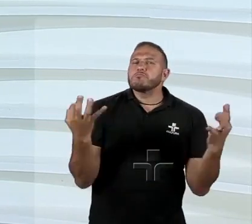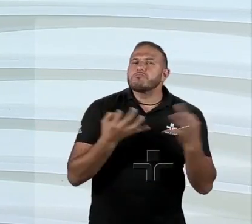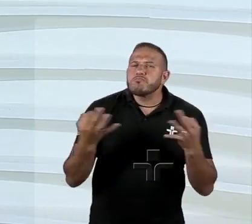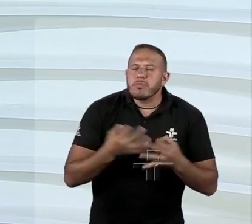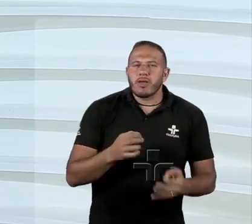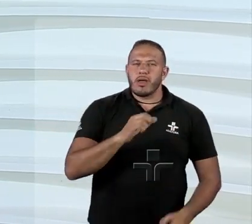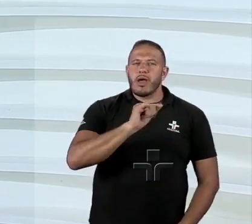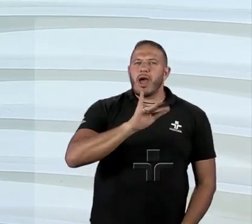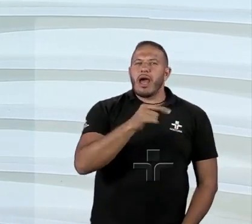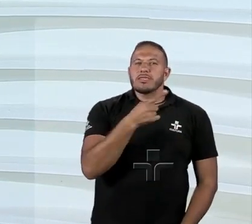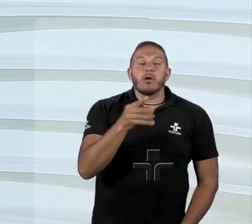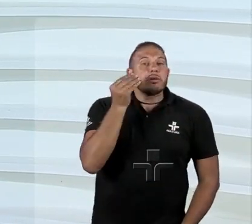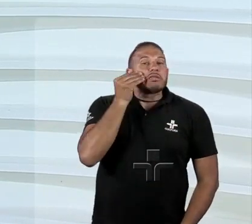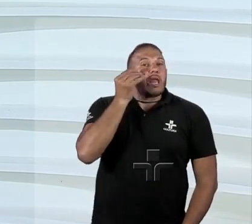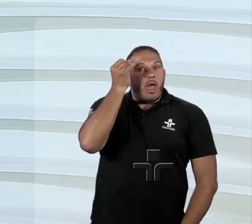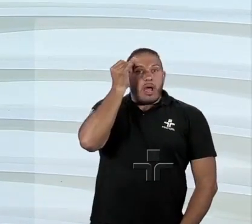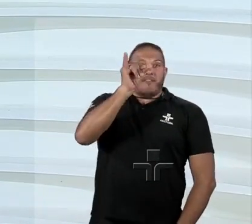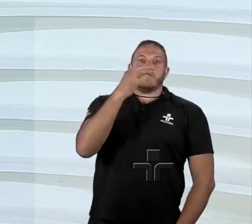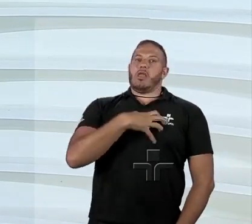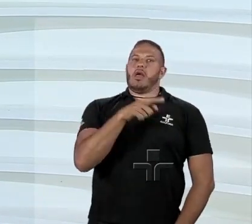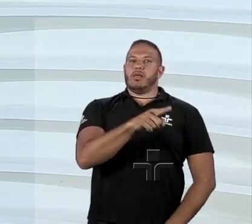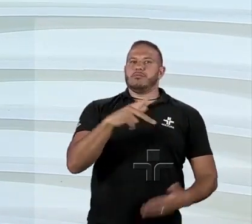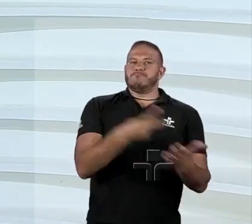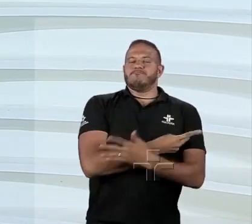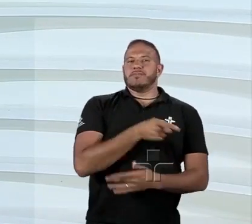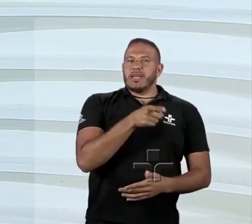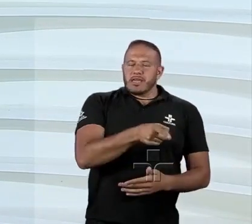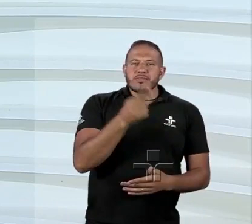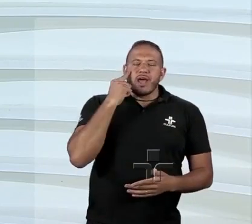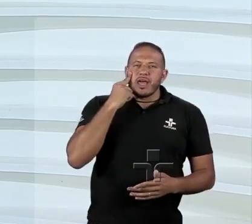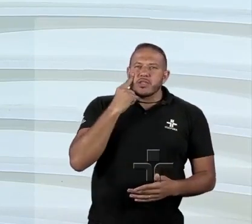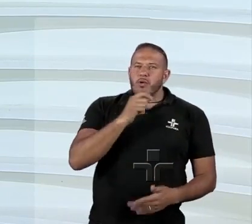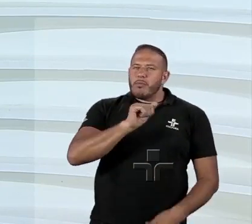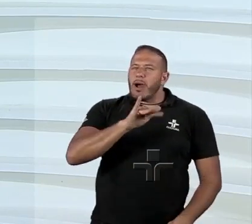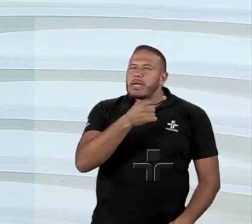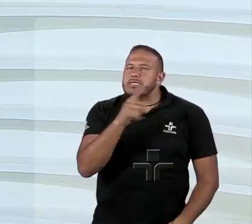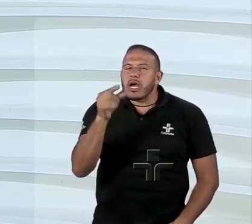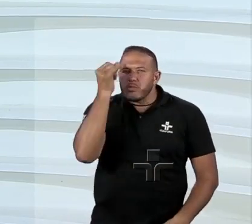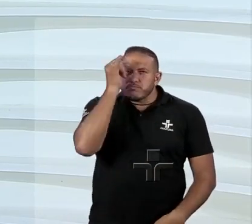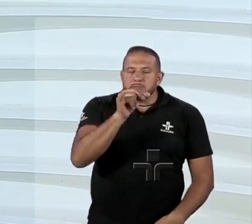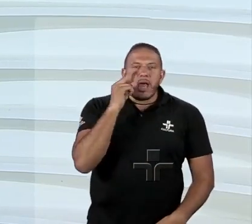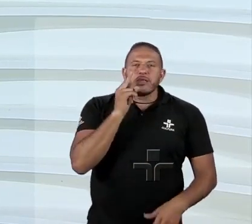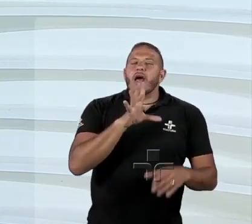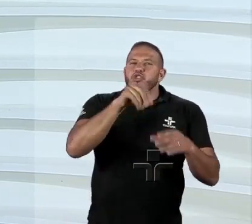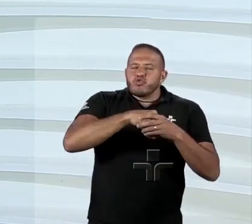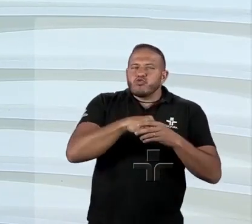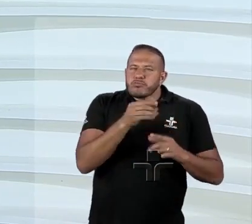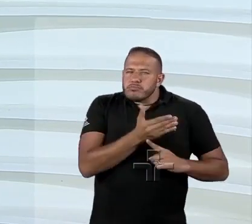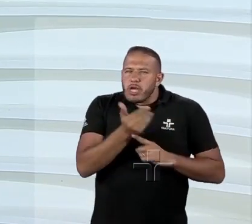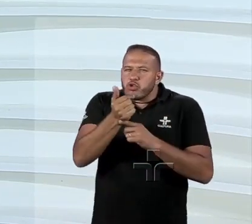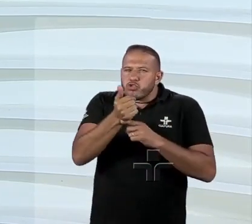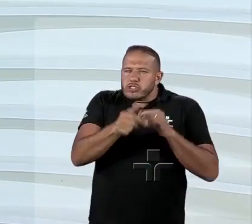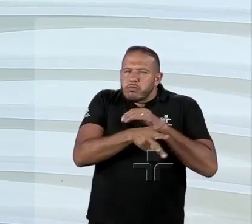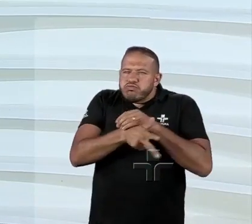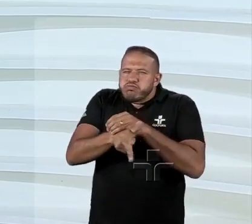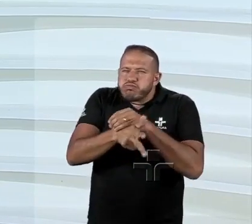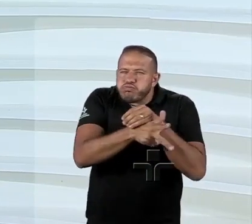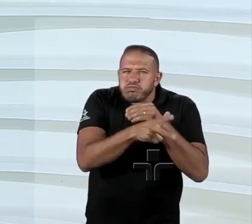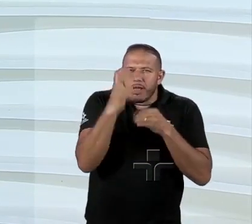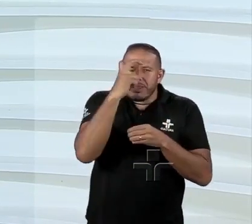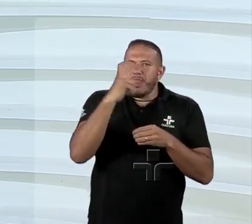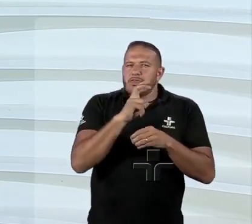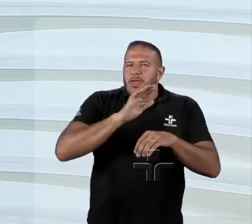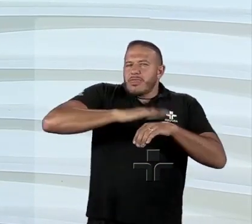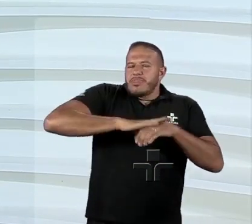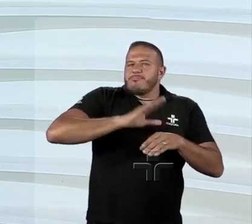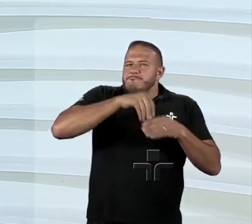ação preventiva, a ação de prevenção, a ação de inteligência da polícia. E